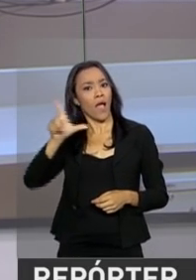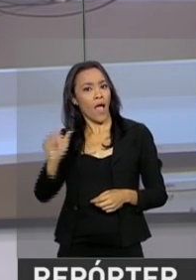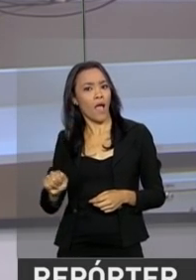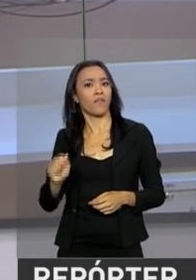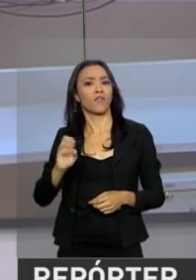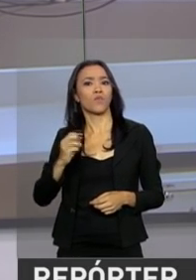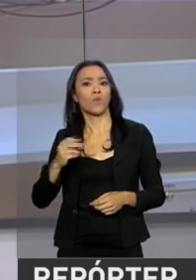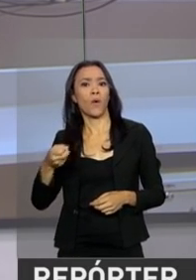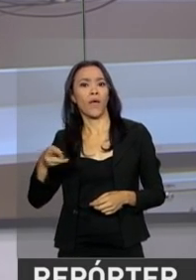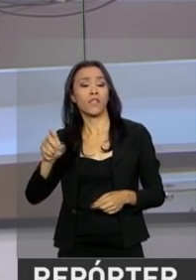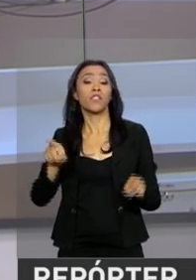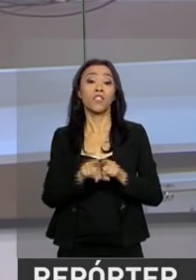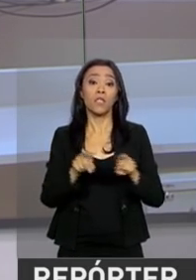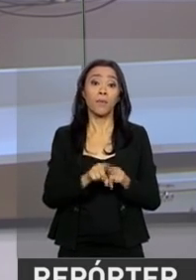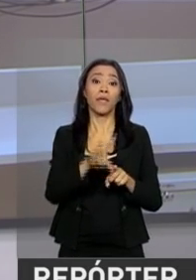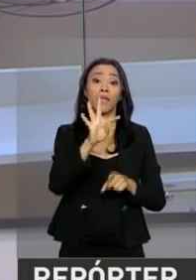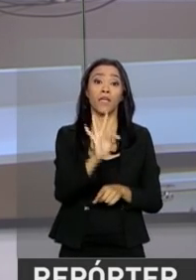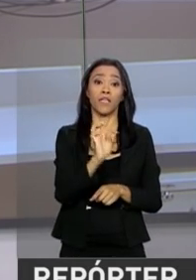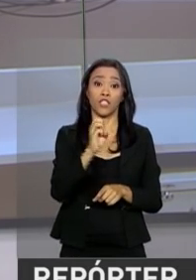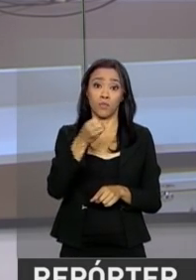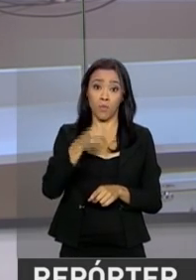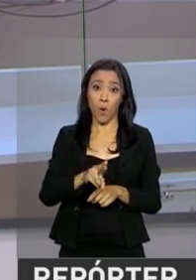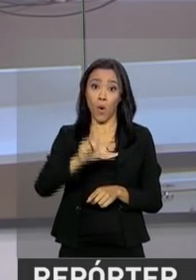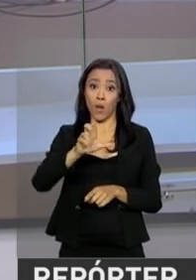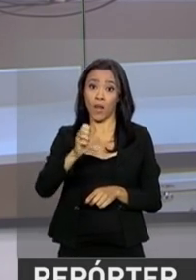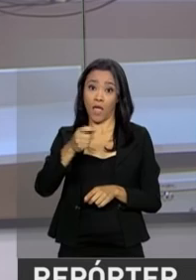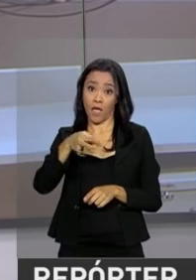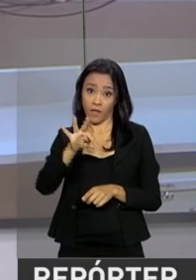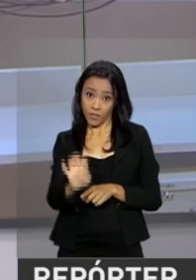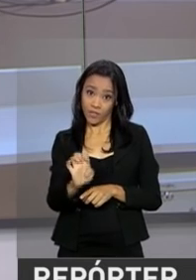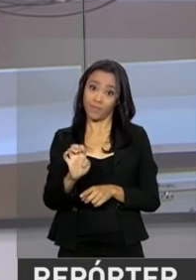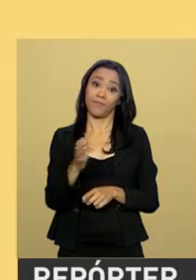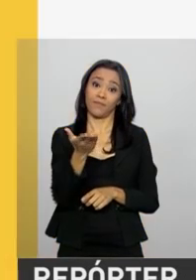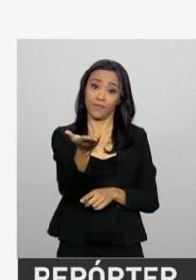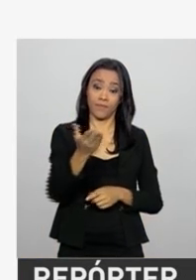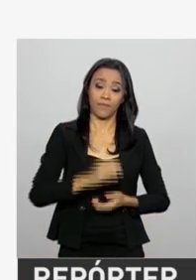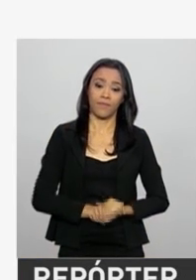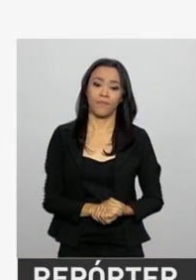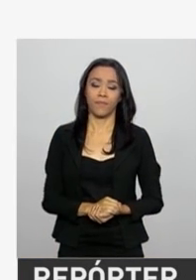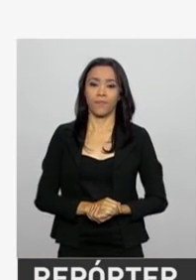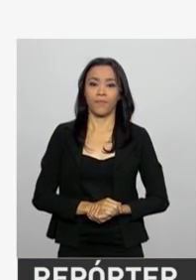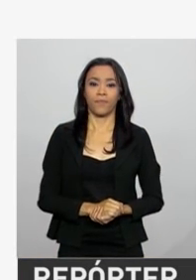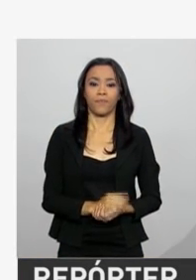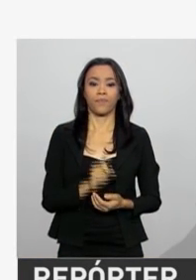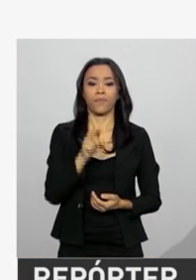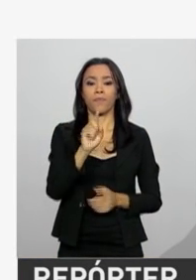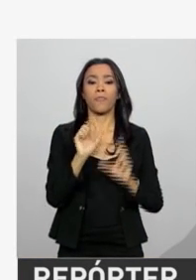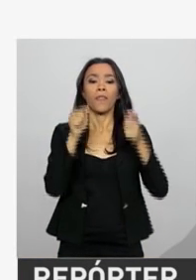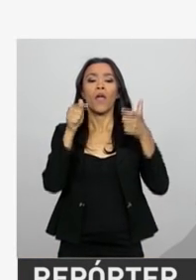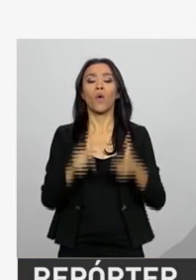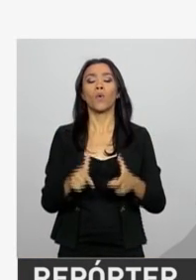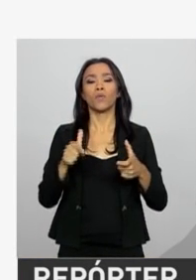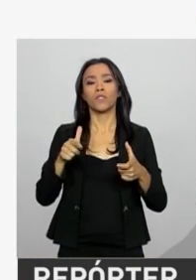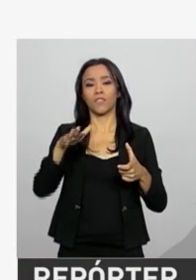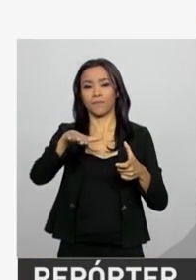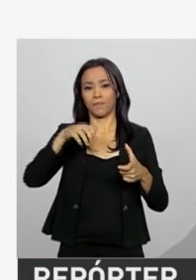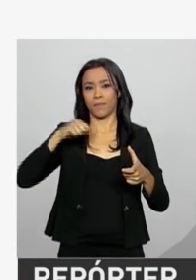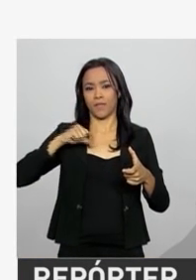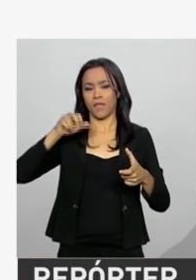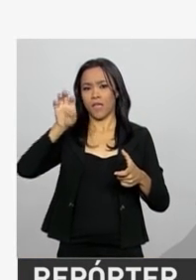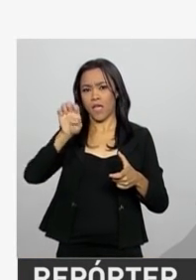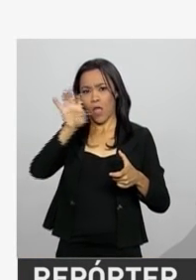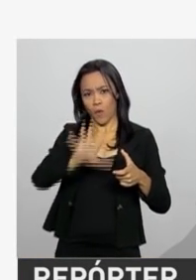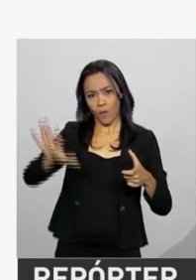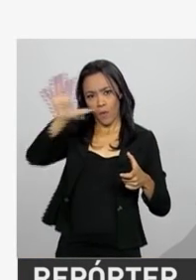África e Timor Leste único país da Oceania localizado no sudoeste da Europa